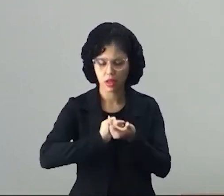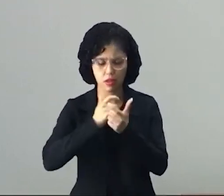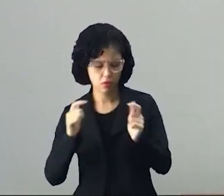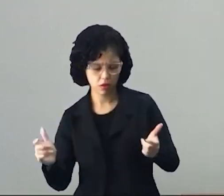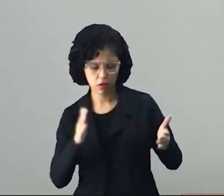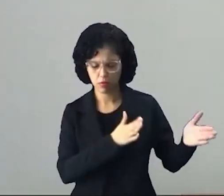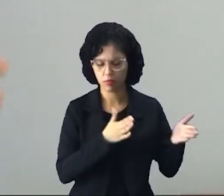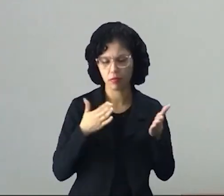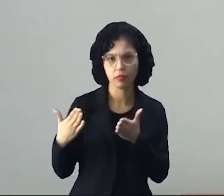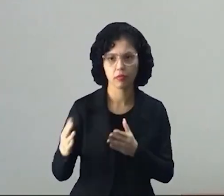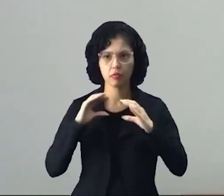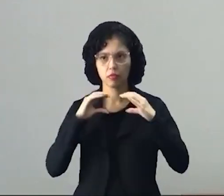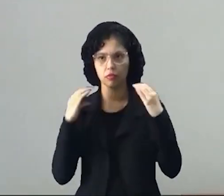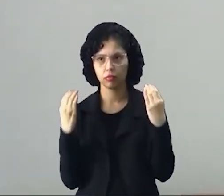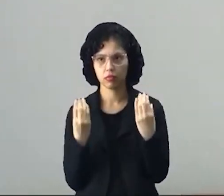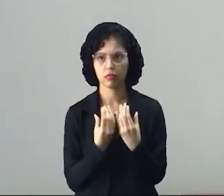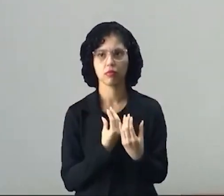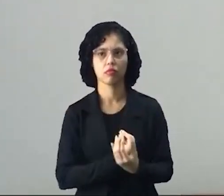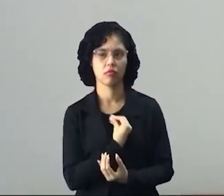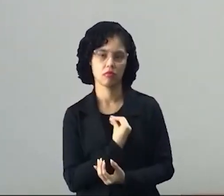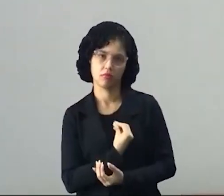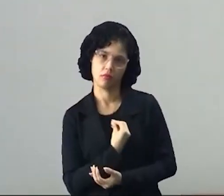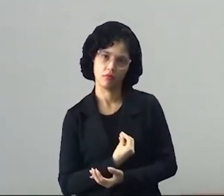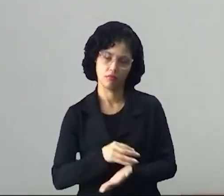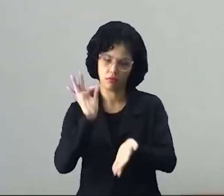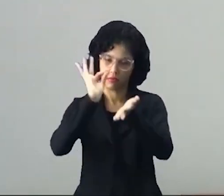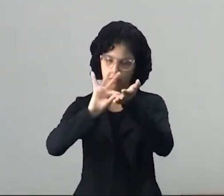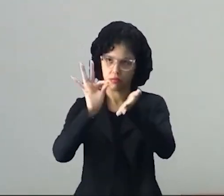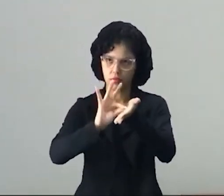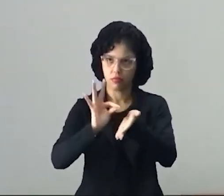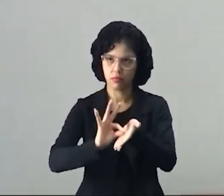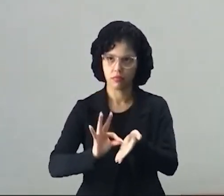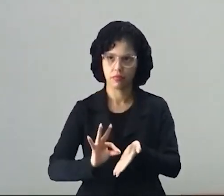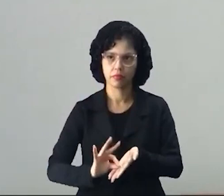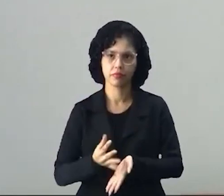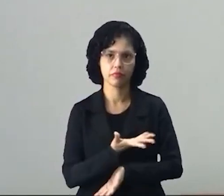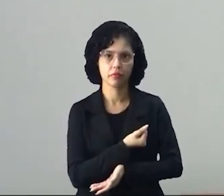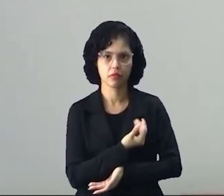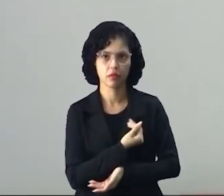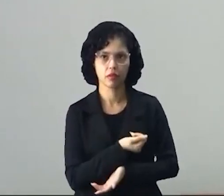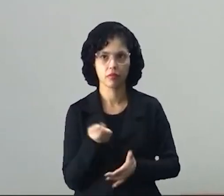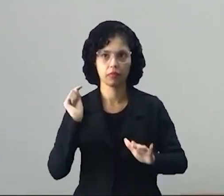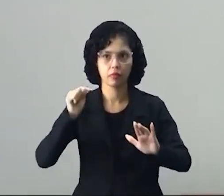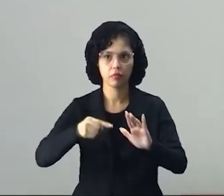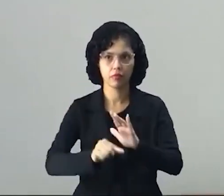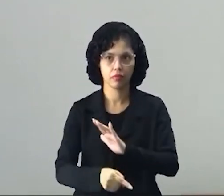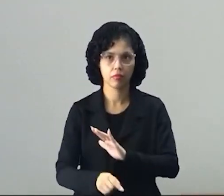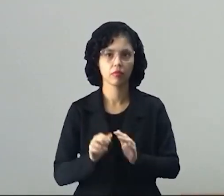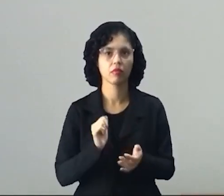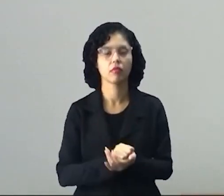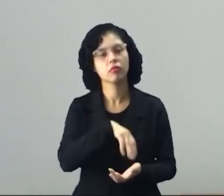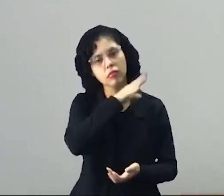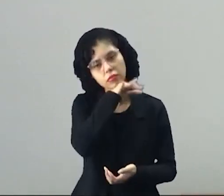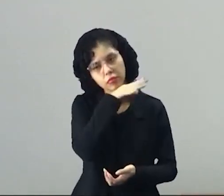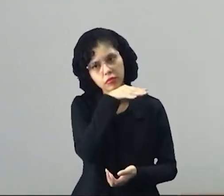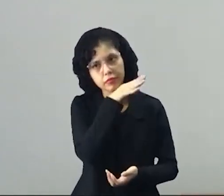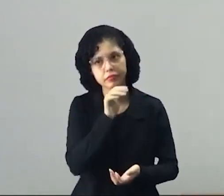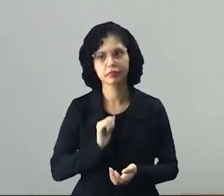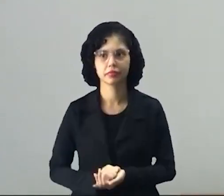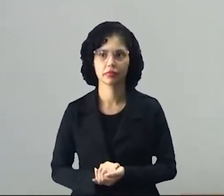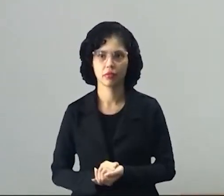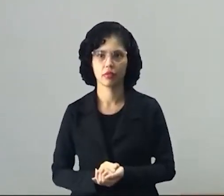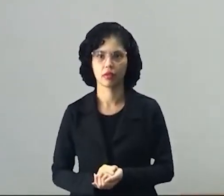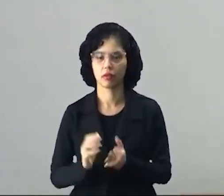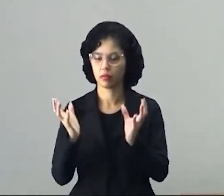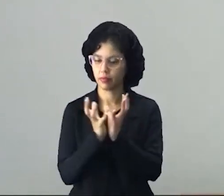maior parte dos seres vivos catalogado, o maior número de espécies está dentro do reino dos animais. E